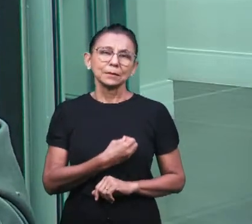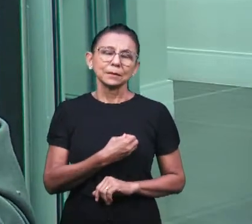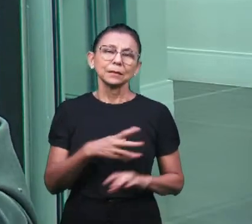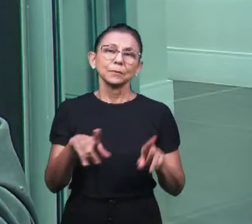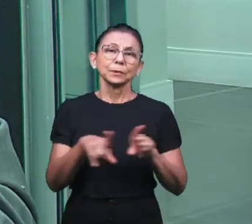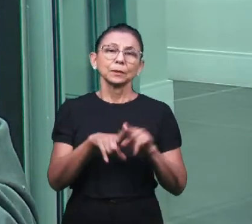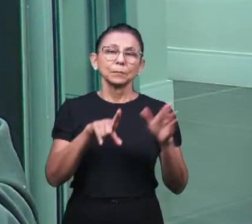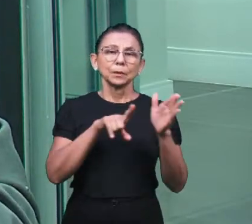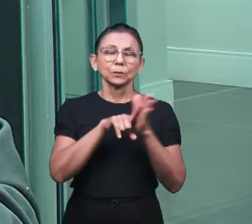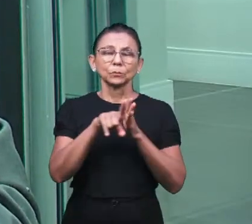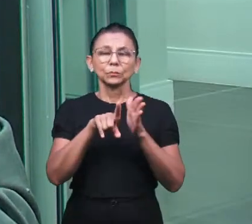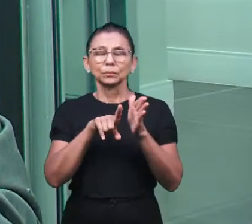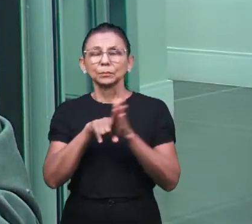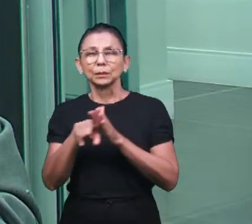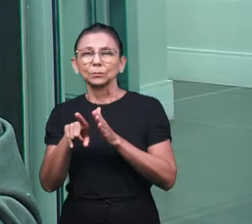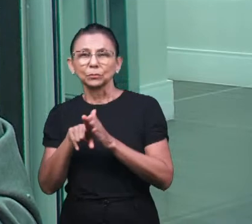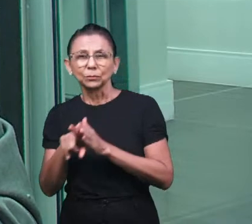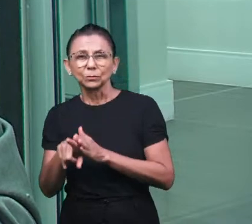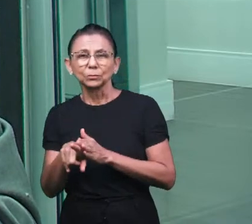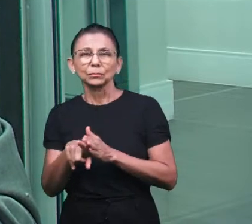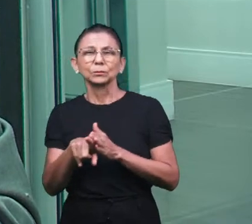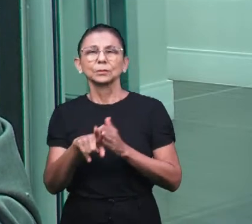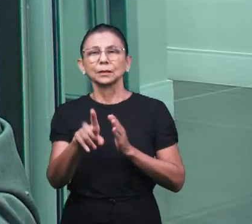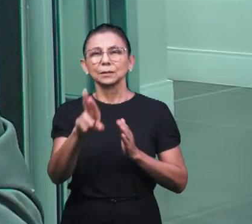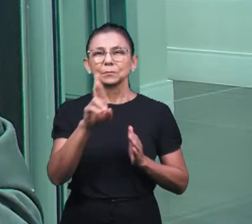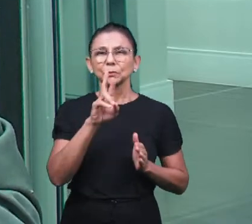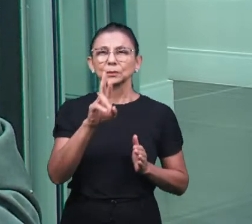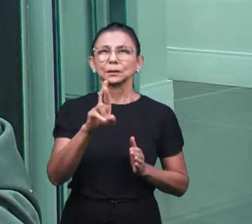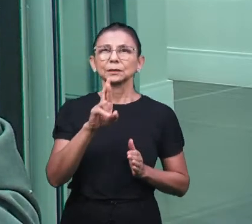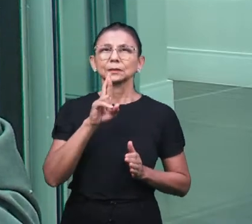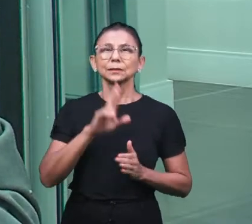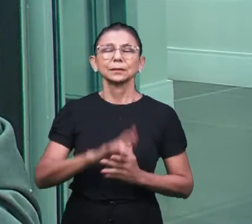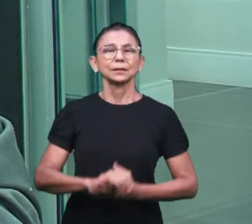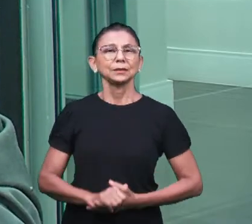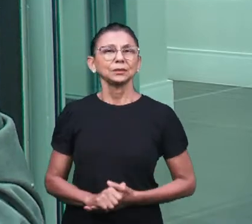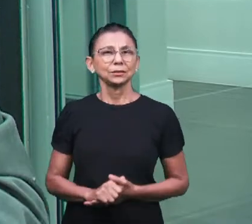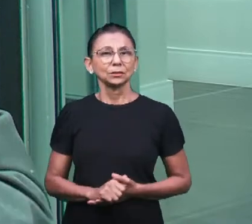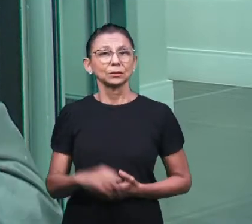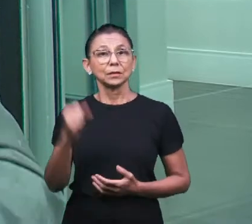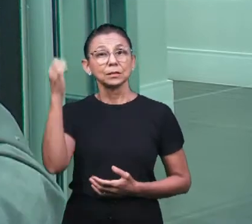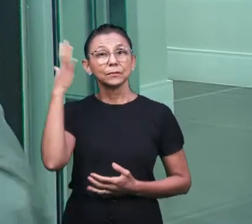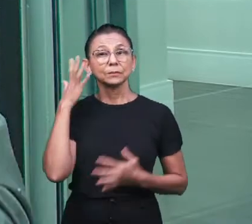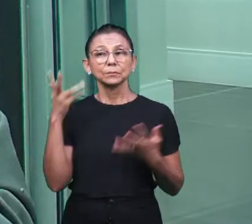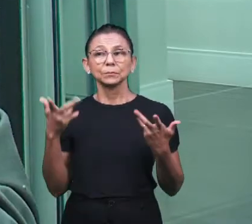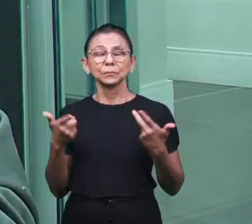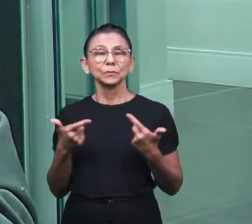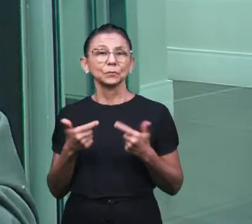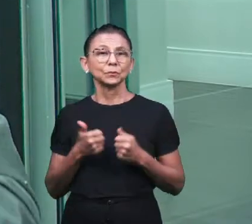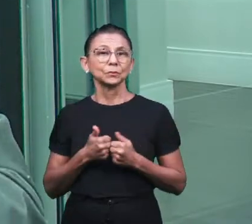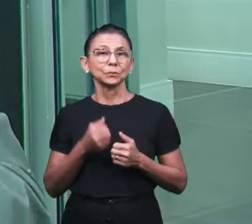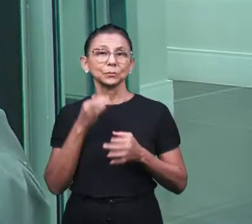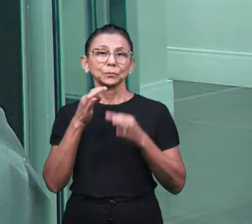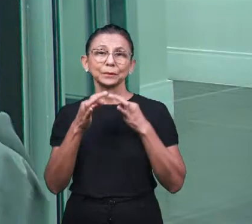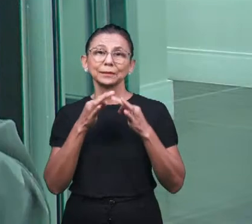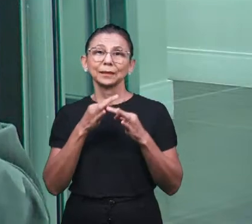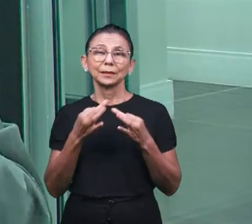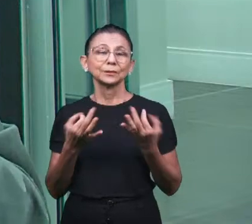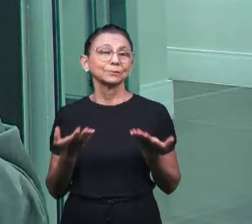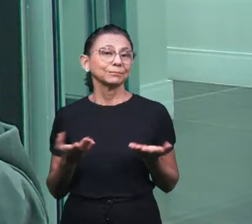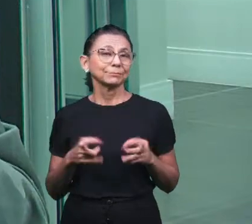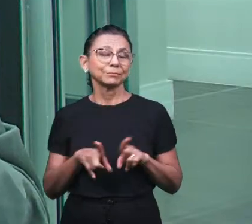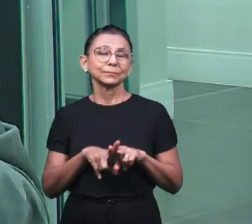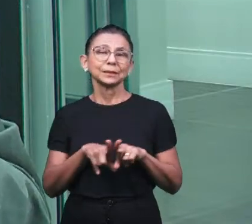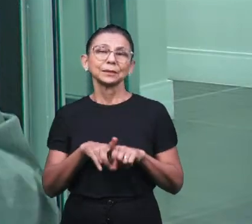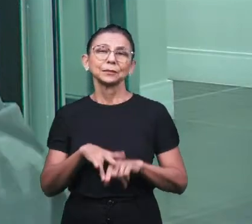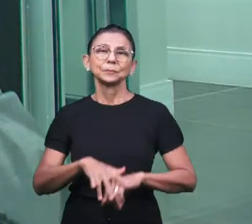igreja, a gente vê os irmãos tecendo certos comentários extraordinários. E isso aí, o que acontece? É aquilo que nós conversamos há